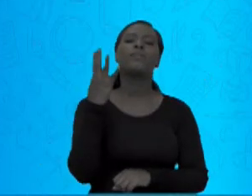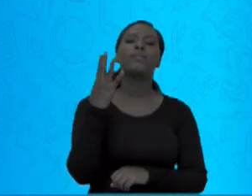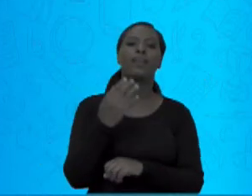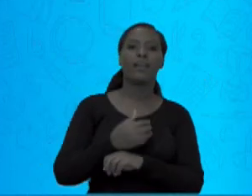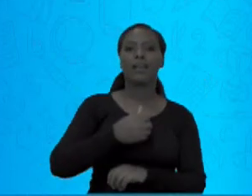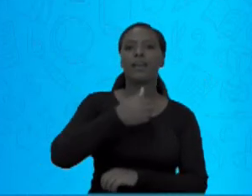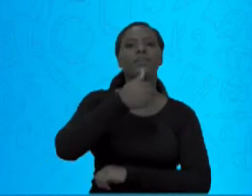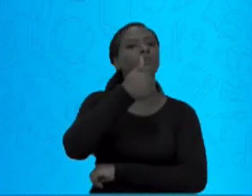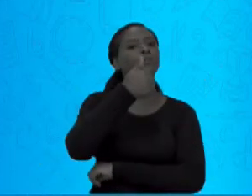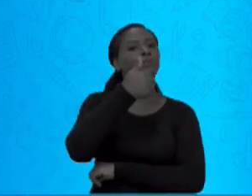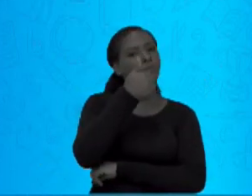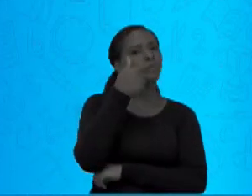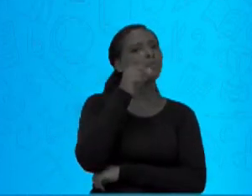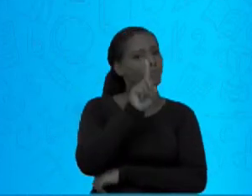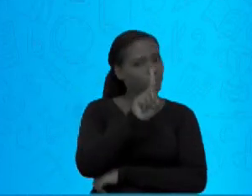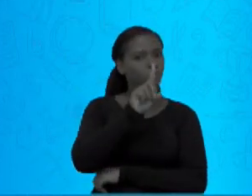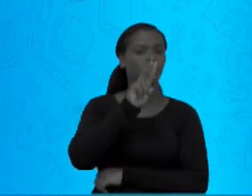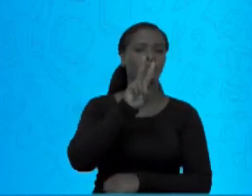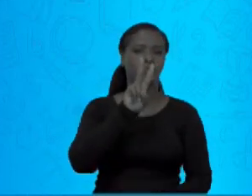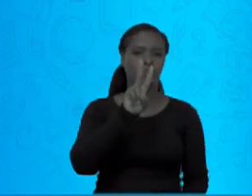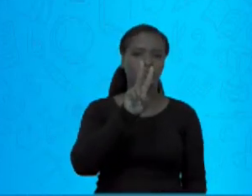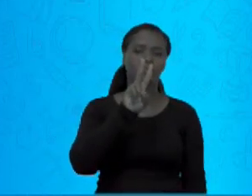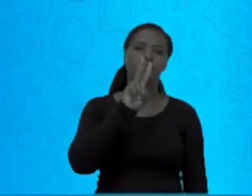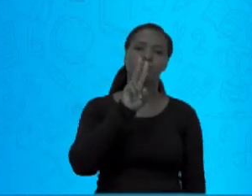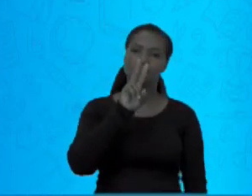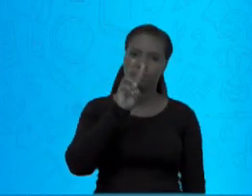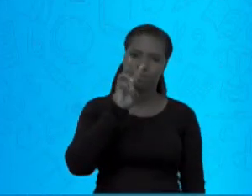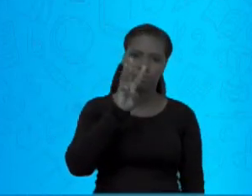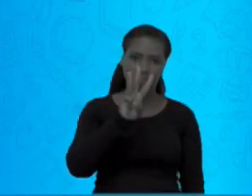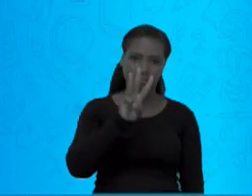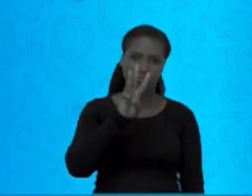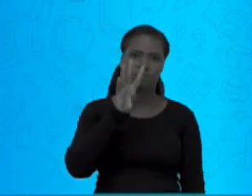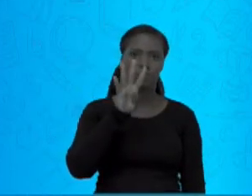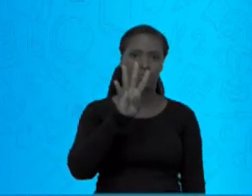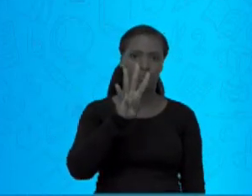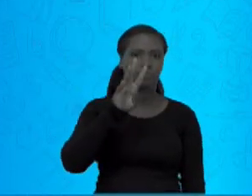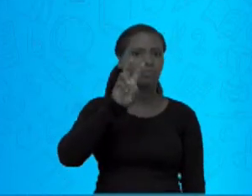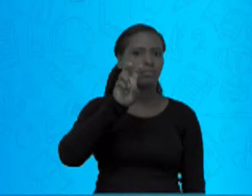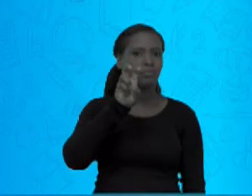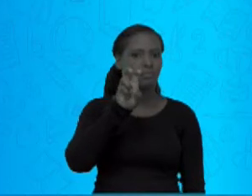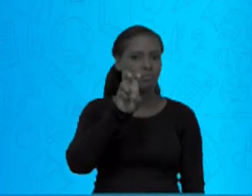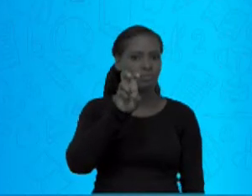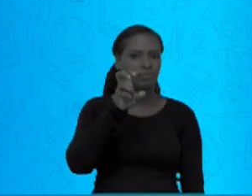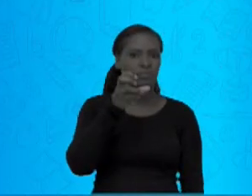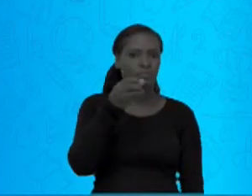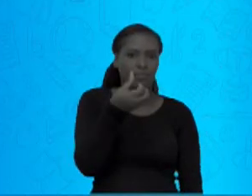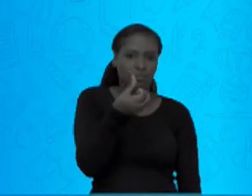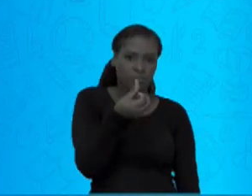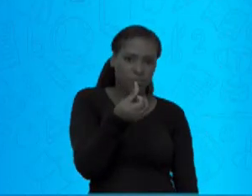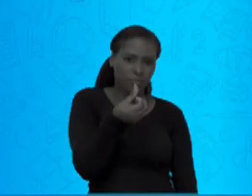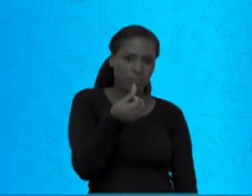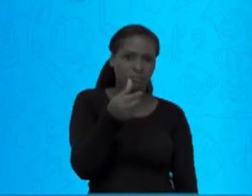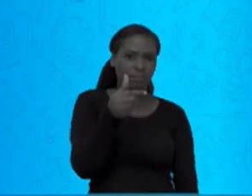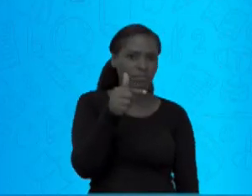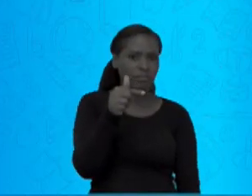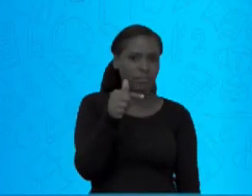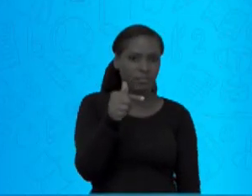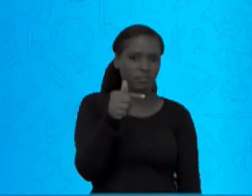1, 2, 3, 4, 5,